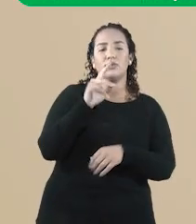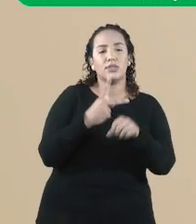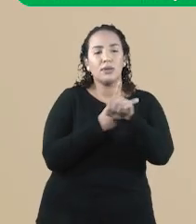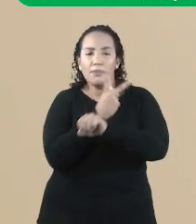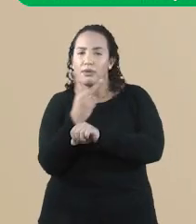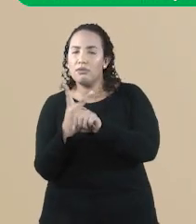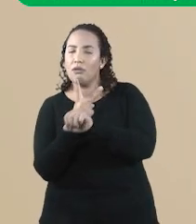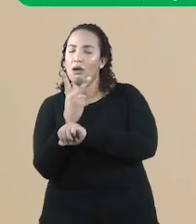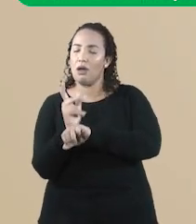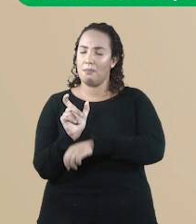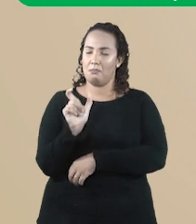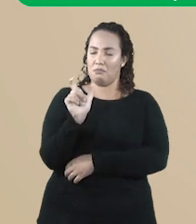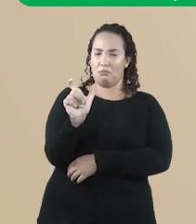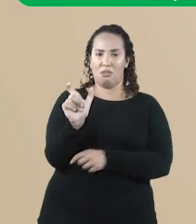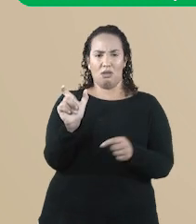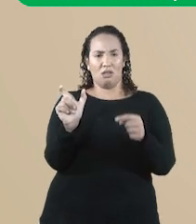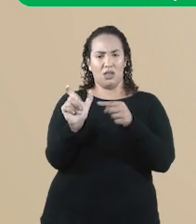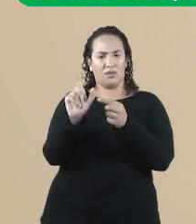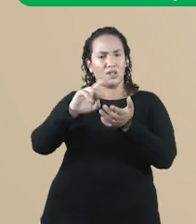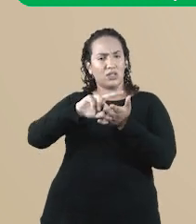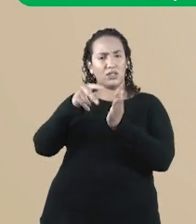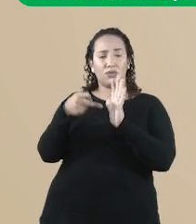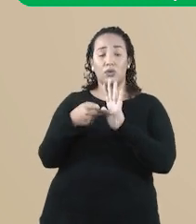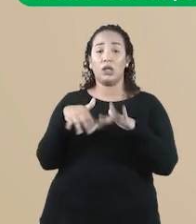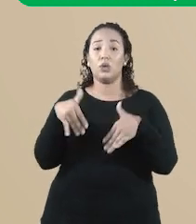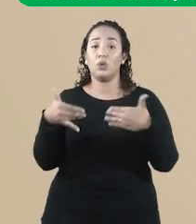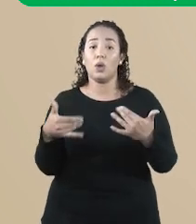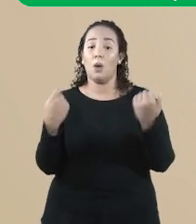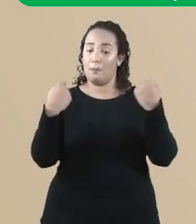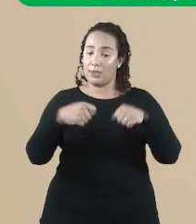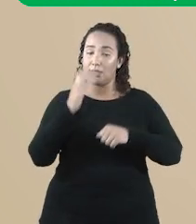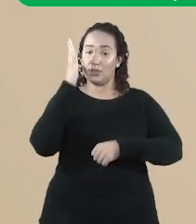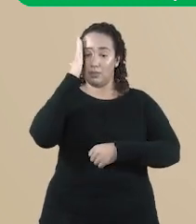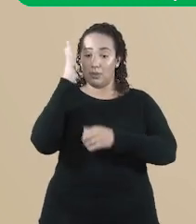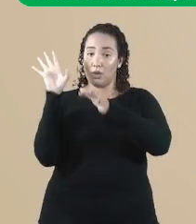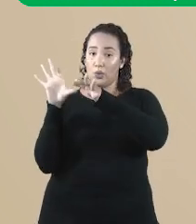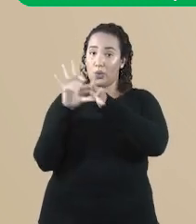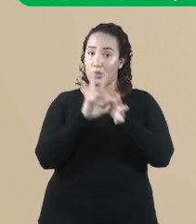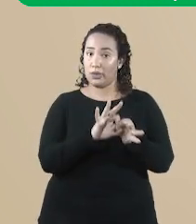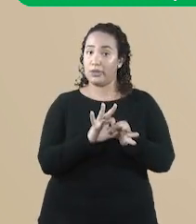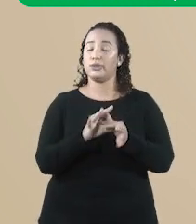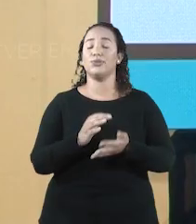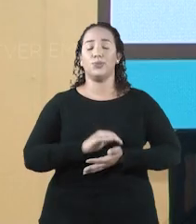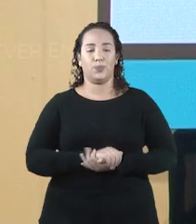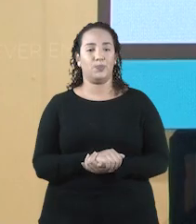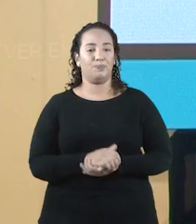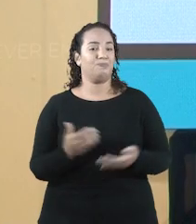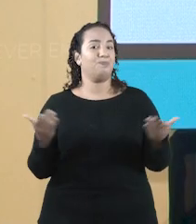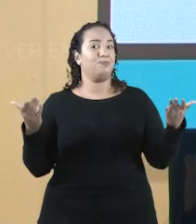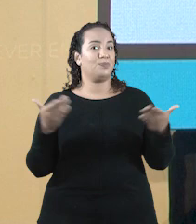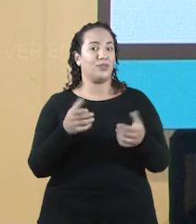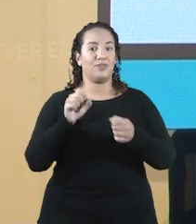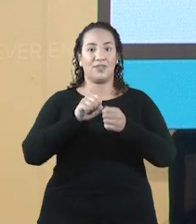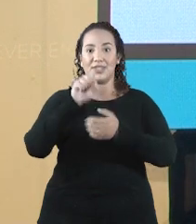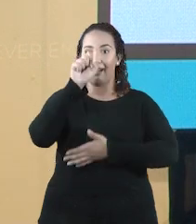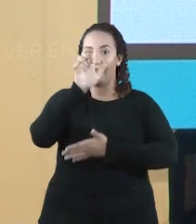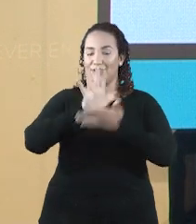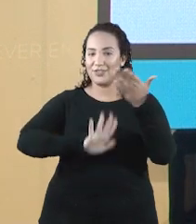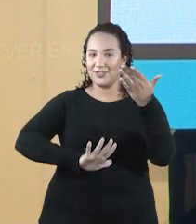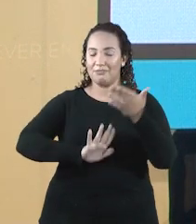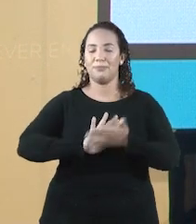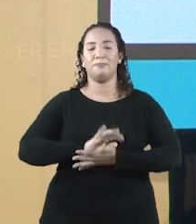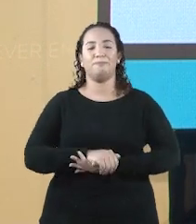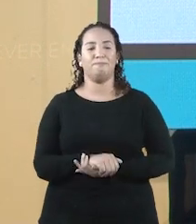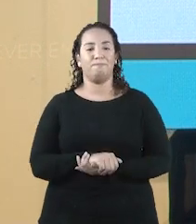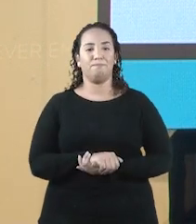for pesquisar o significado de uma palavra, lembre de olhar o contexto em que ela foi utilizada. Vamos fazer um exercício para